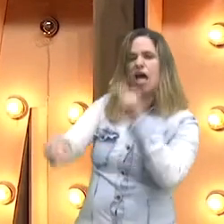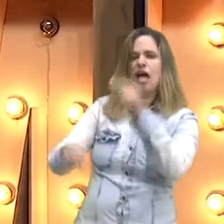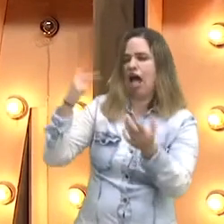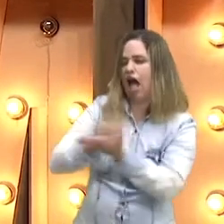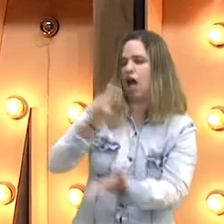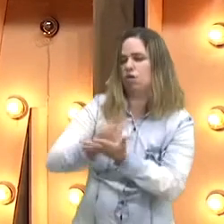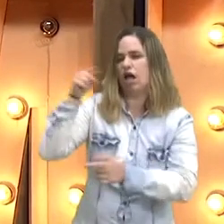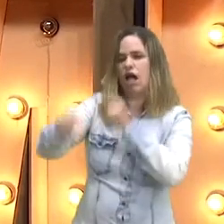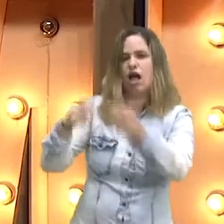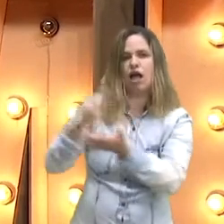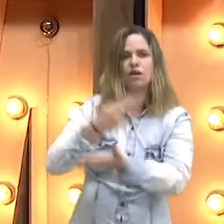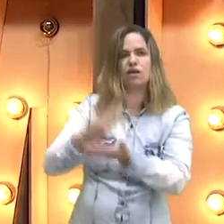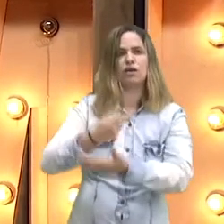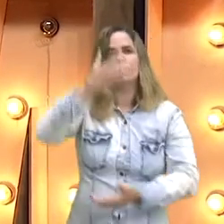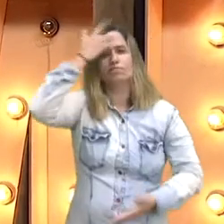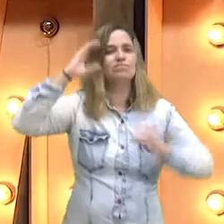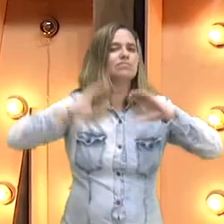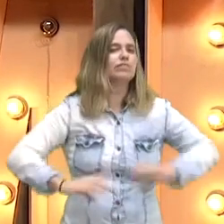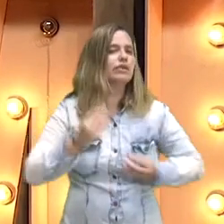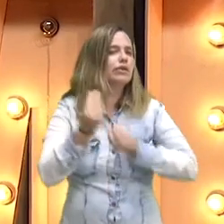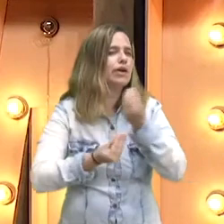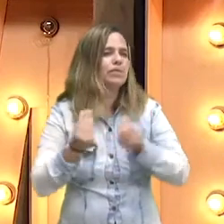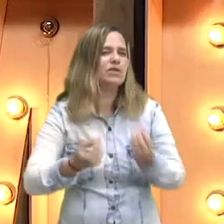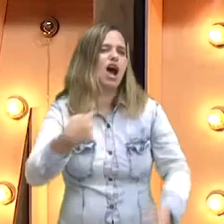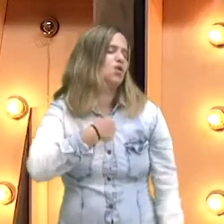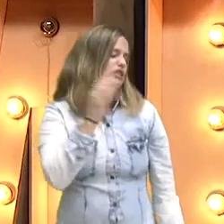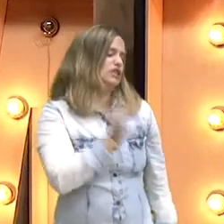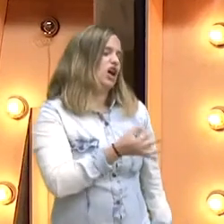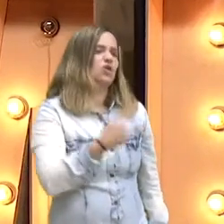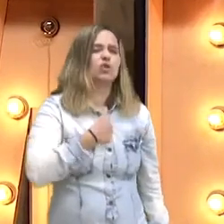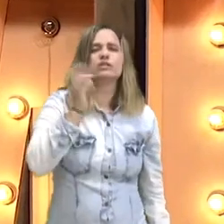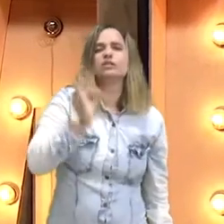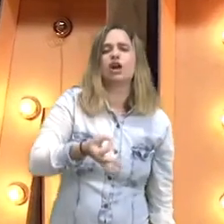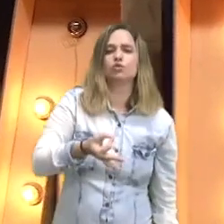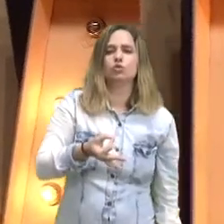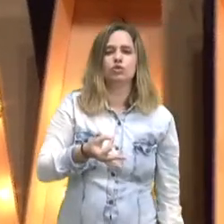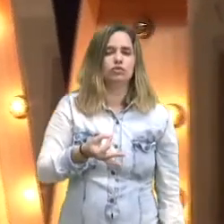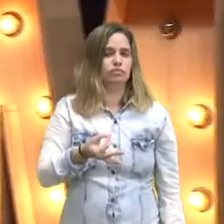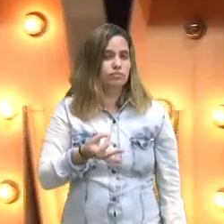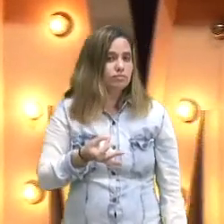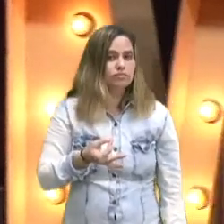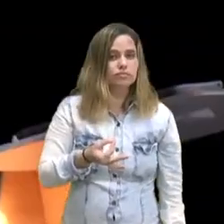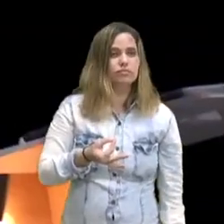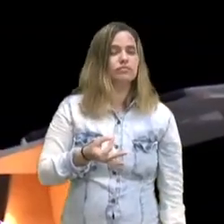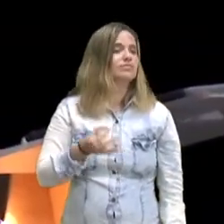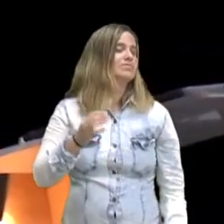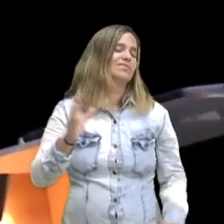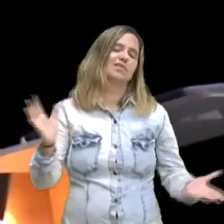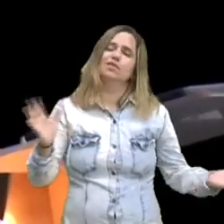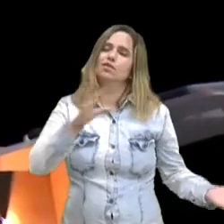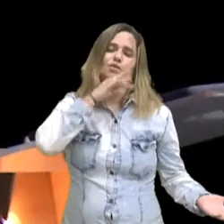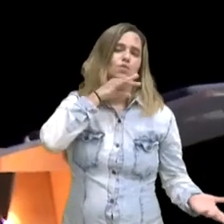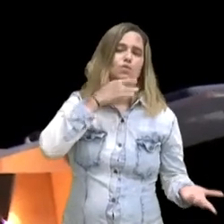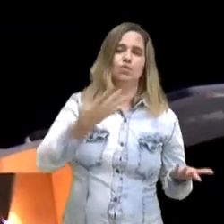não me arrependo não, é isso mesmo, é uma escolha. Coisa terrível, né? Coisa terrível quando a